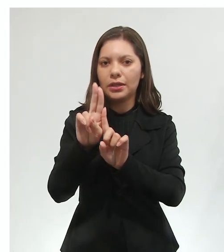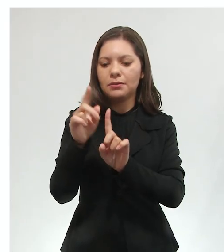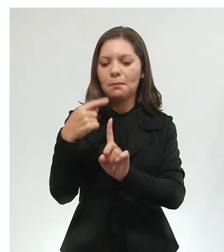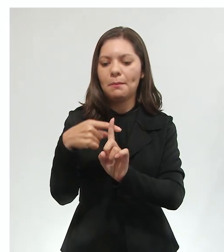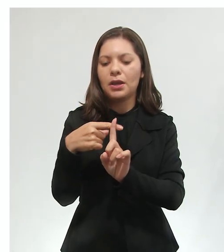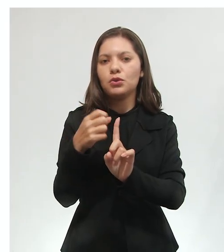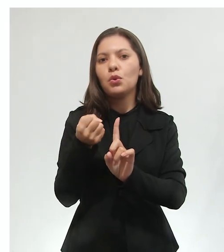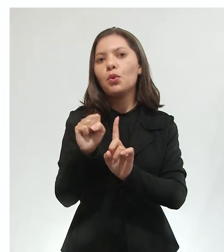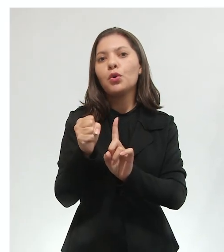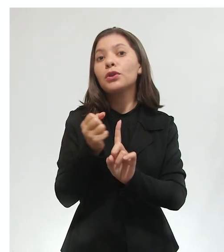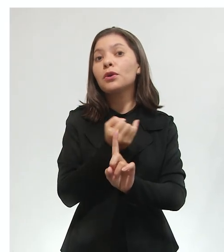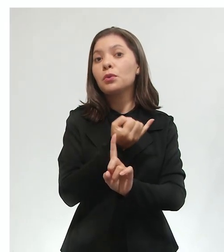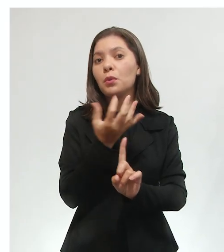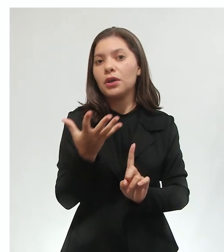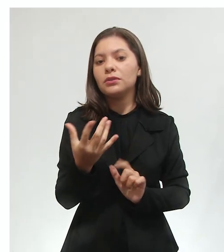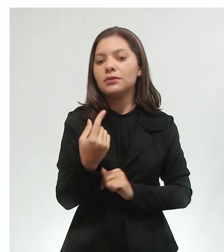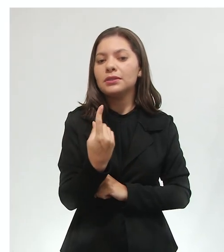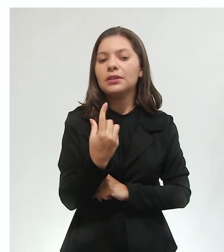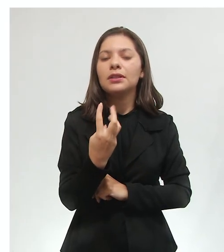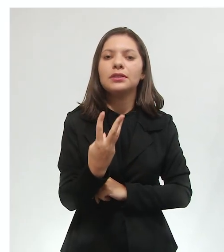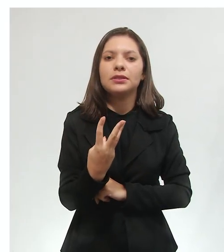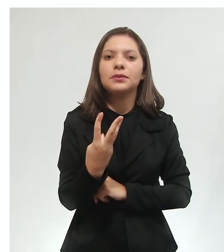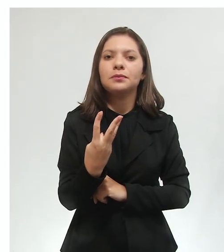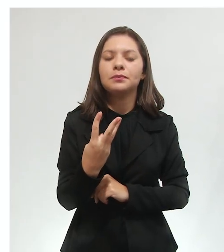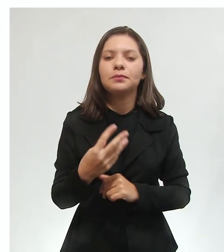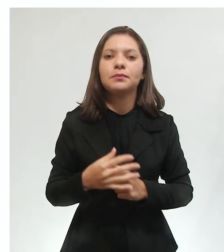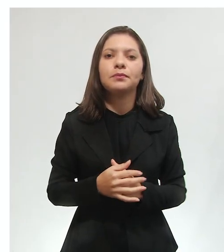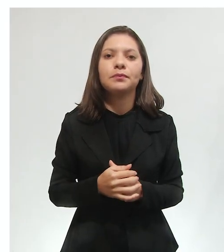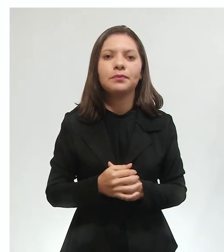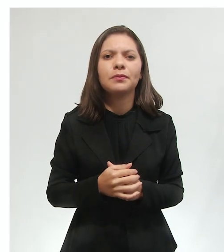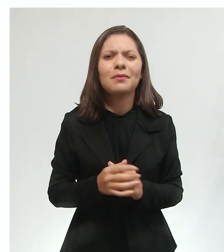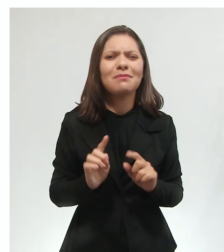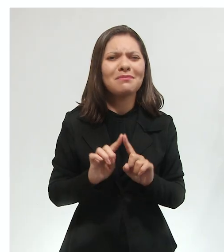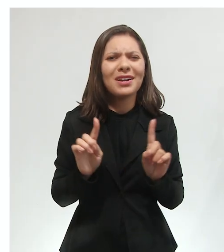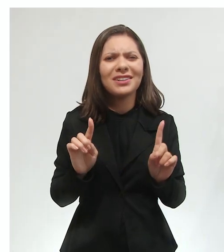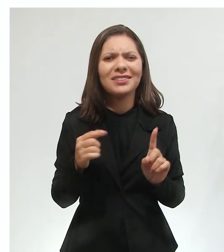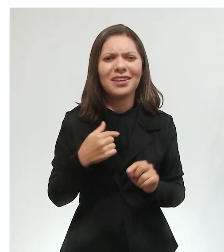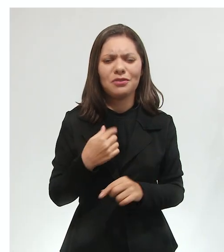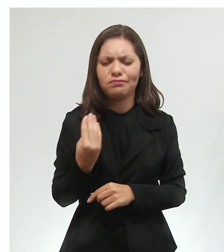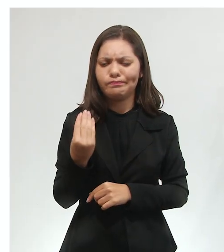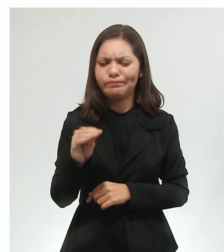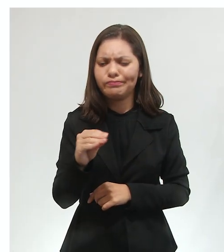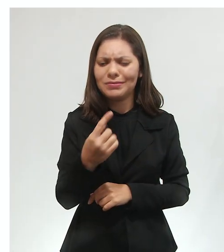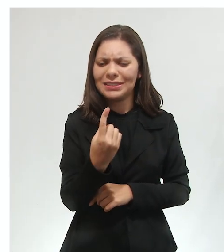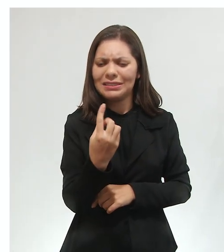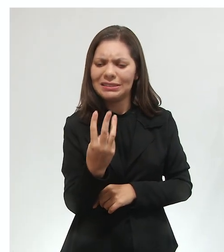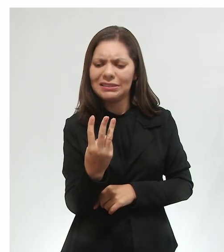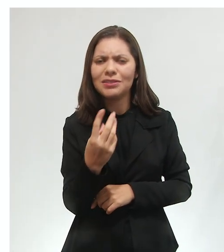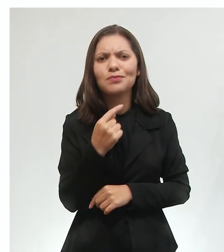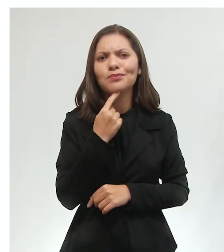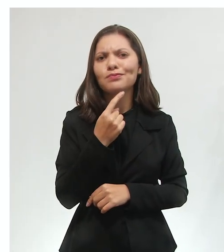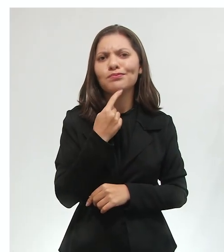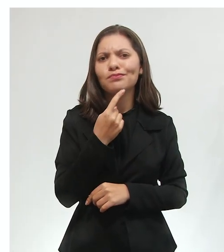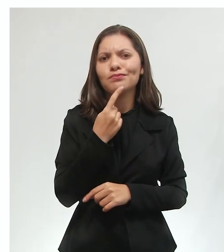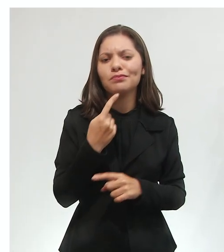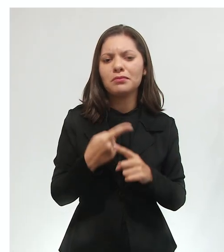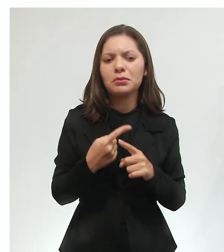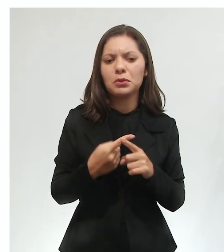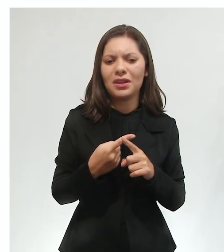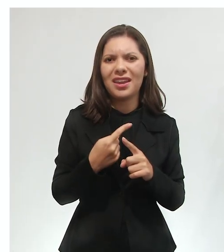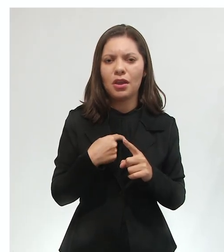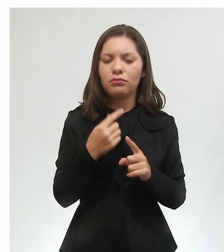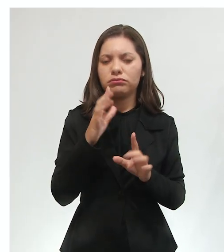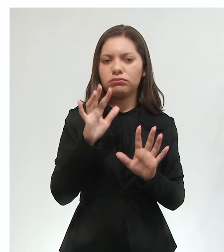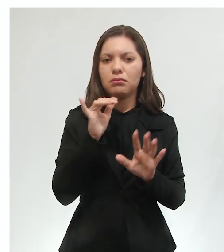são 13 unidades. Eu não tenho como escrever o número 13 aqui, porque quando eu escrevo o número 13